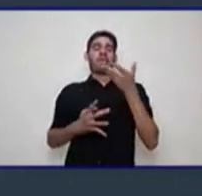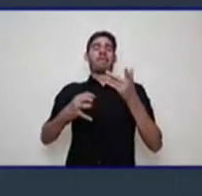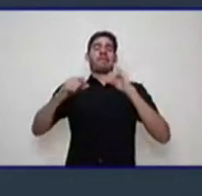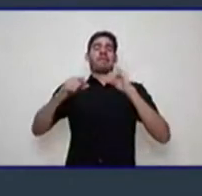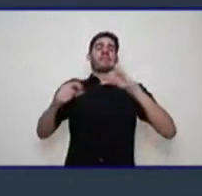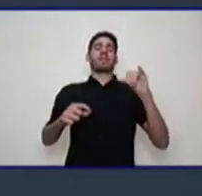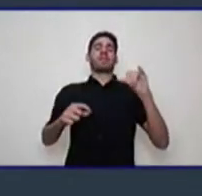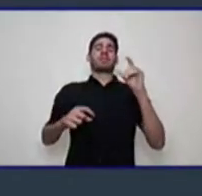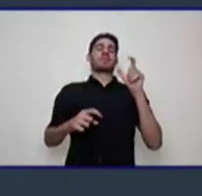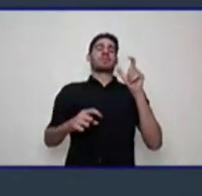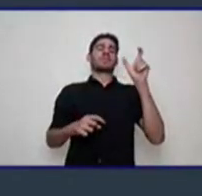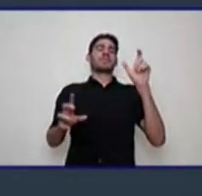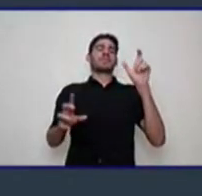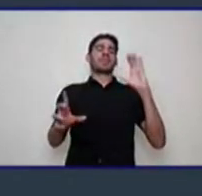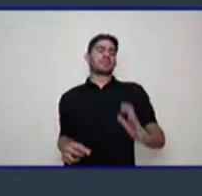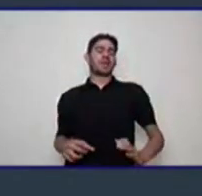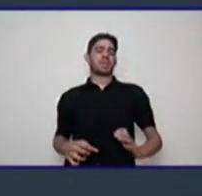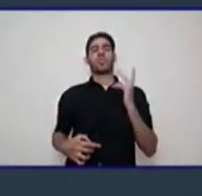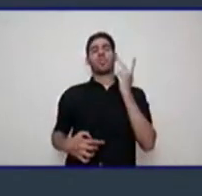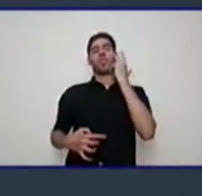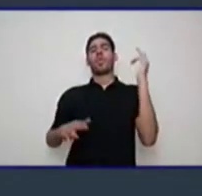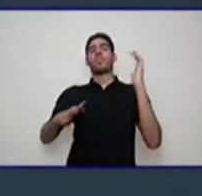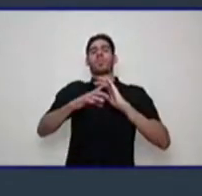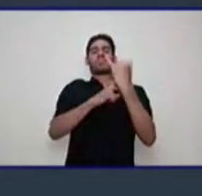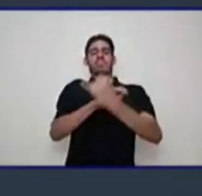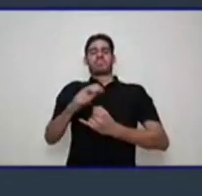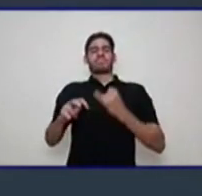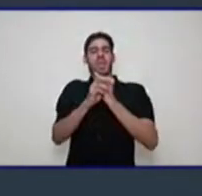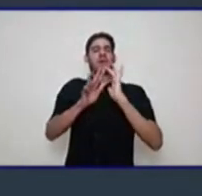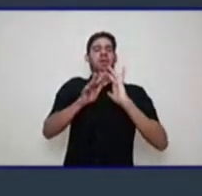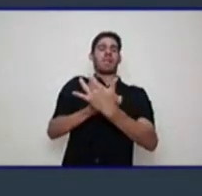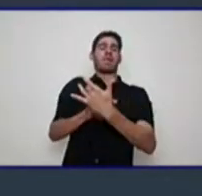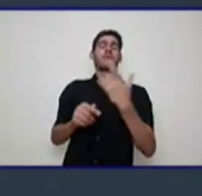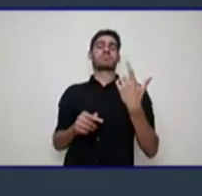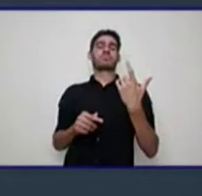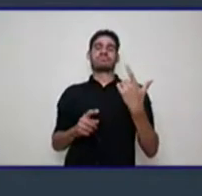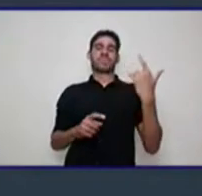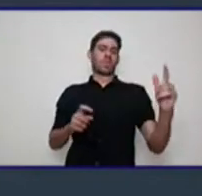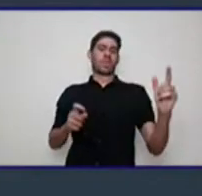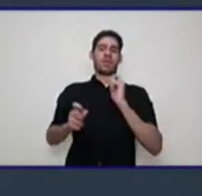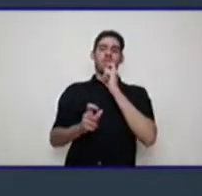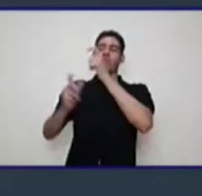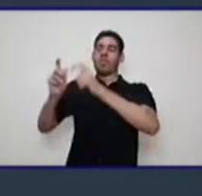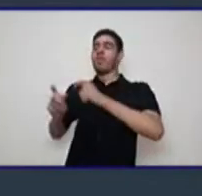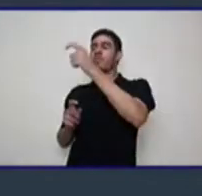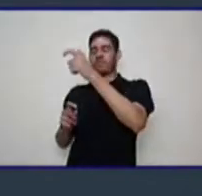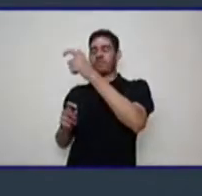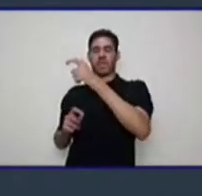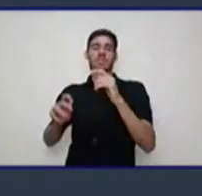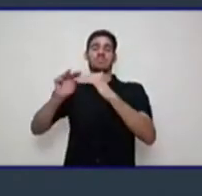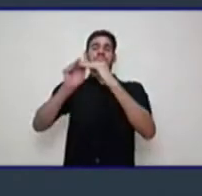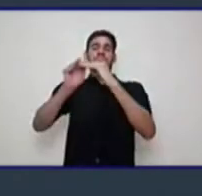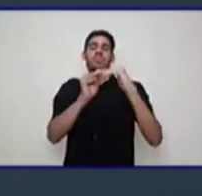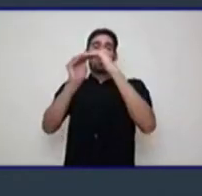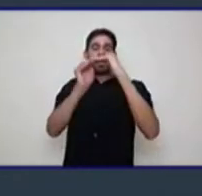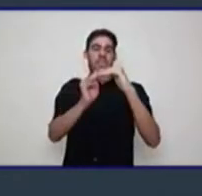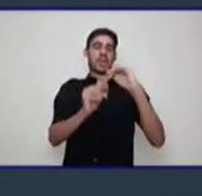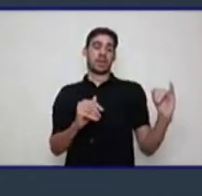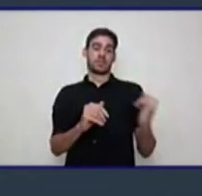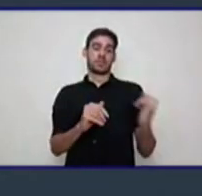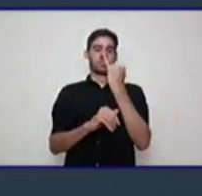de cidadão comum em rede social afasta a existência de ofensa ao princípio da igualdade de